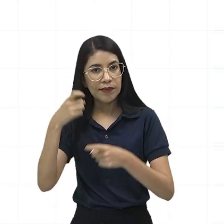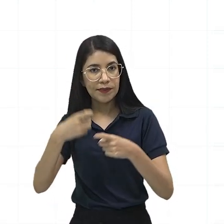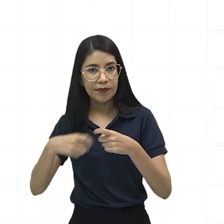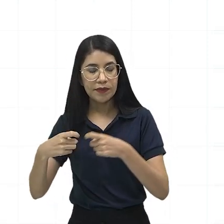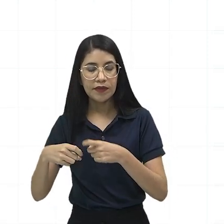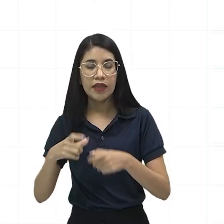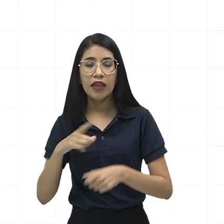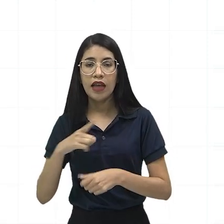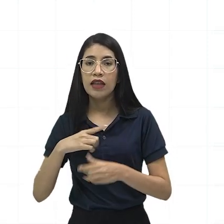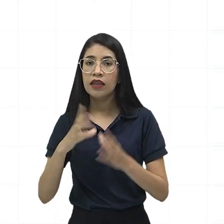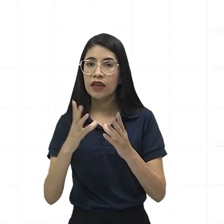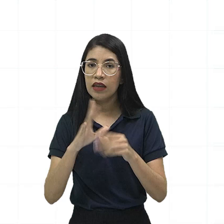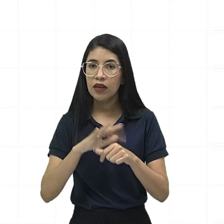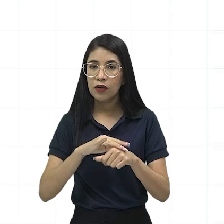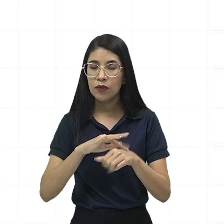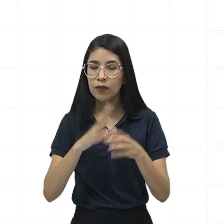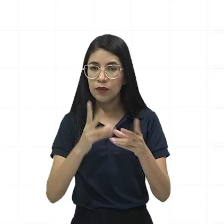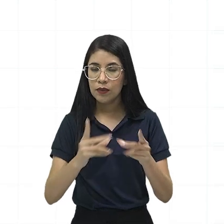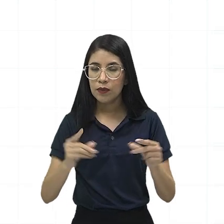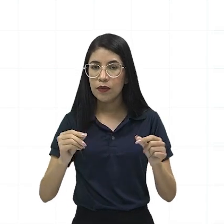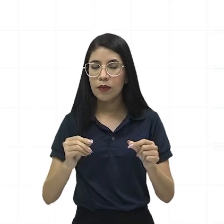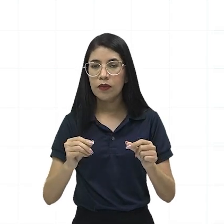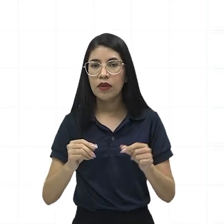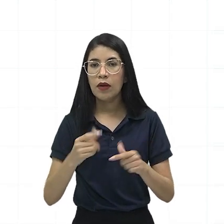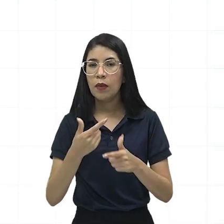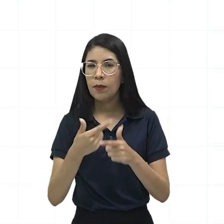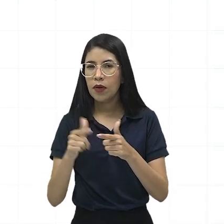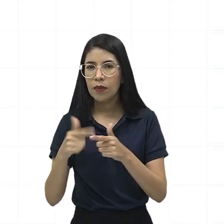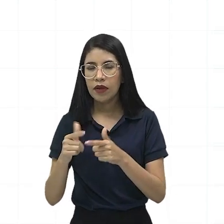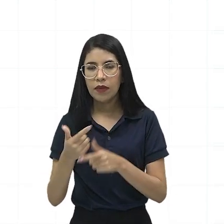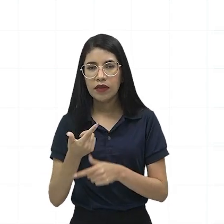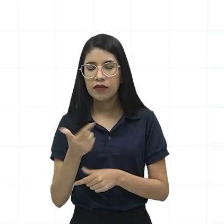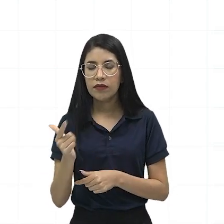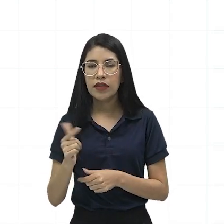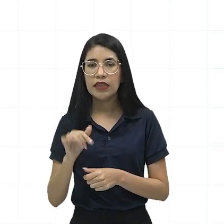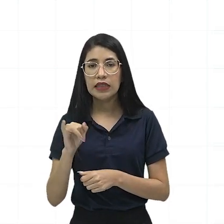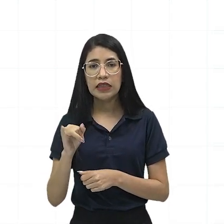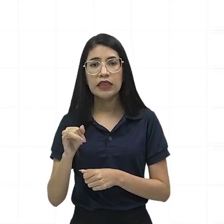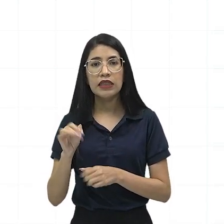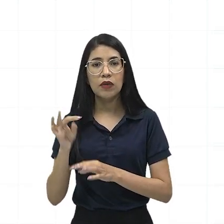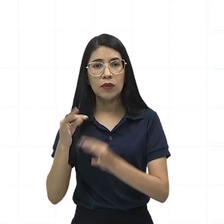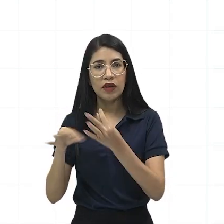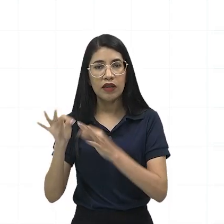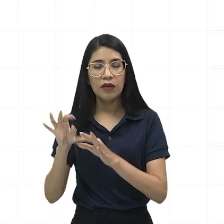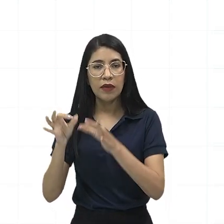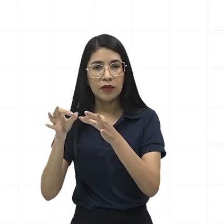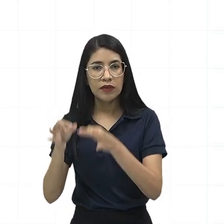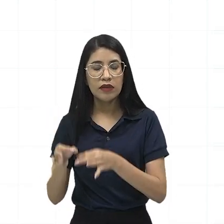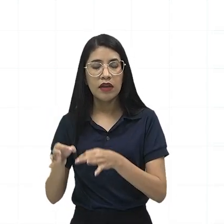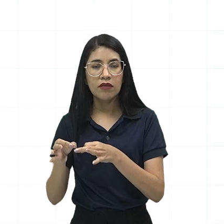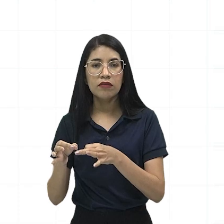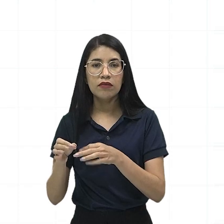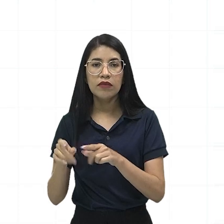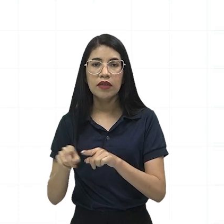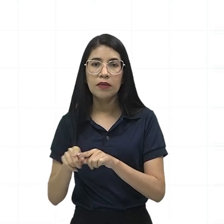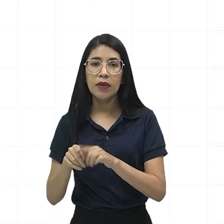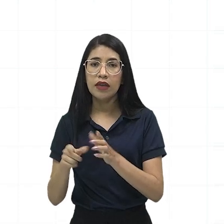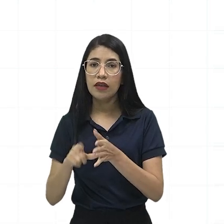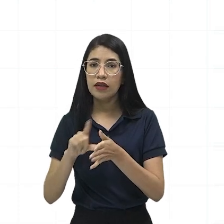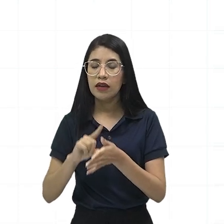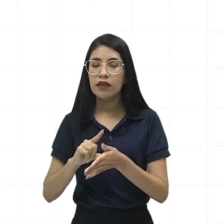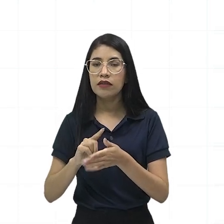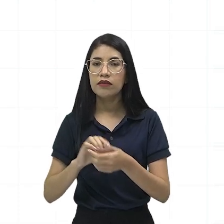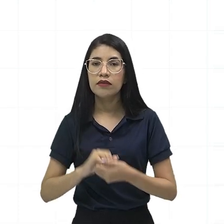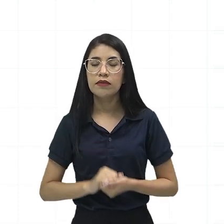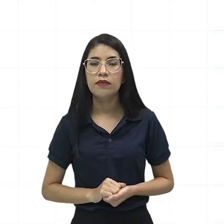tem cura e não oferece grandes complicações quando o tratamento é realizado precocemente e de